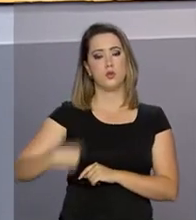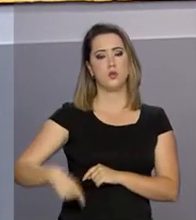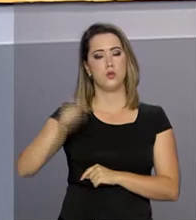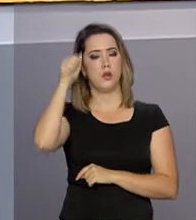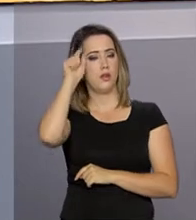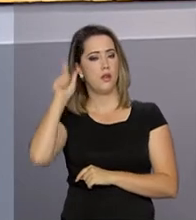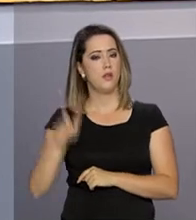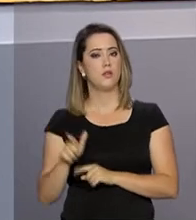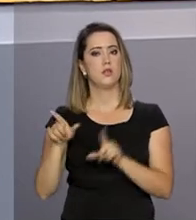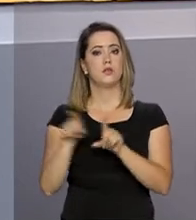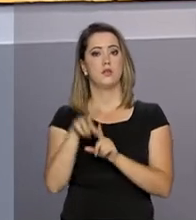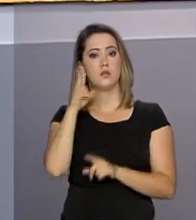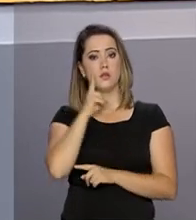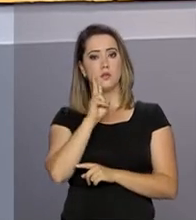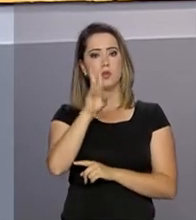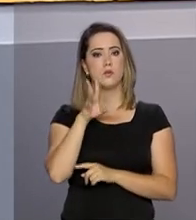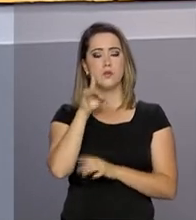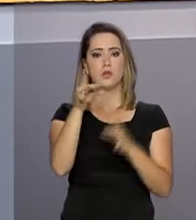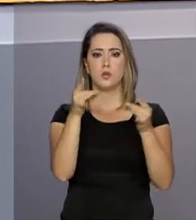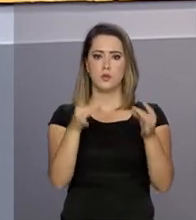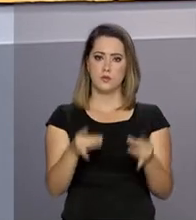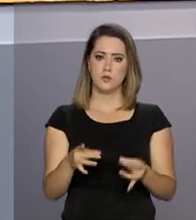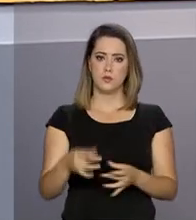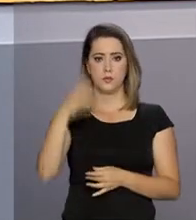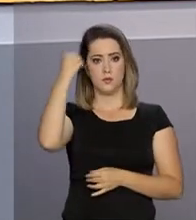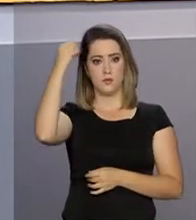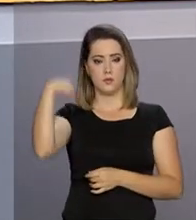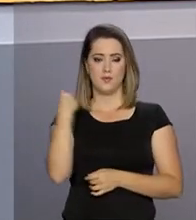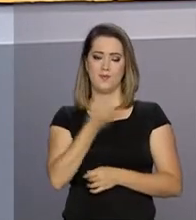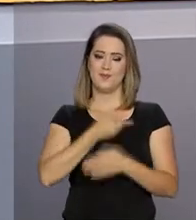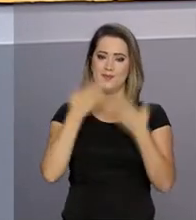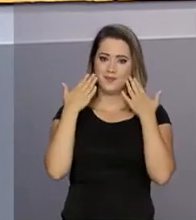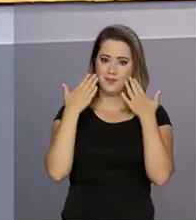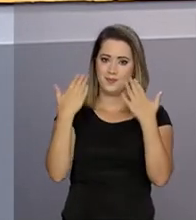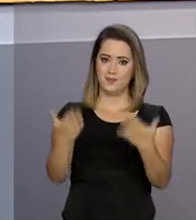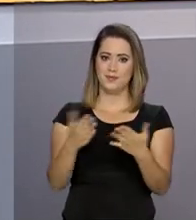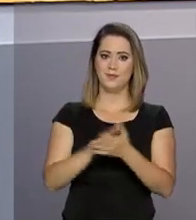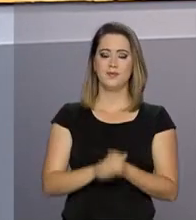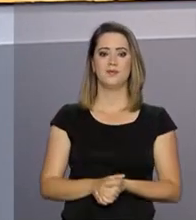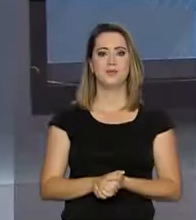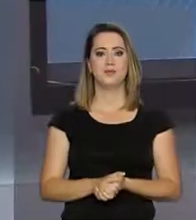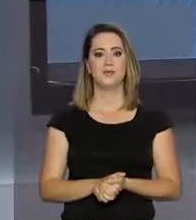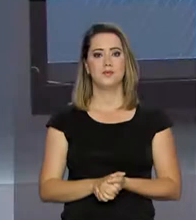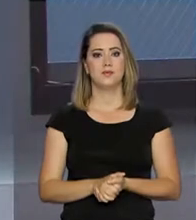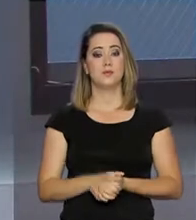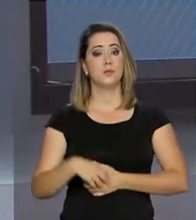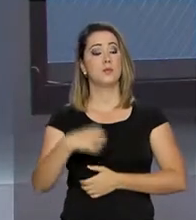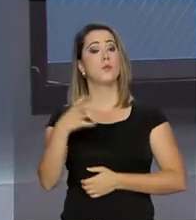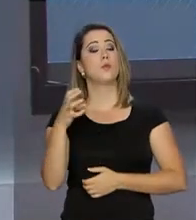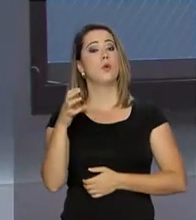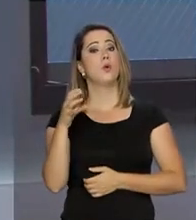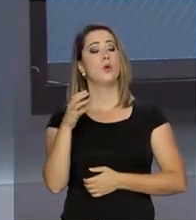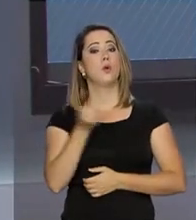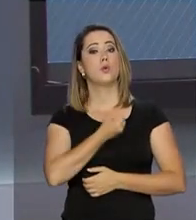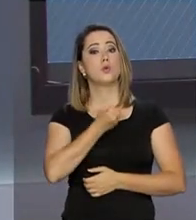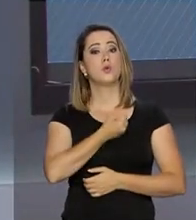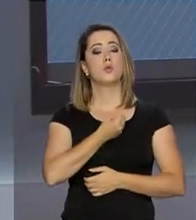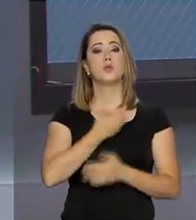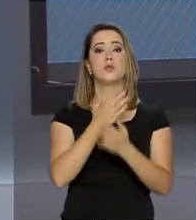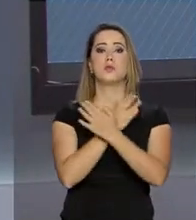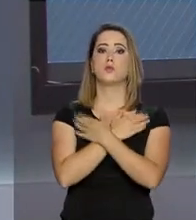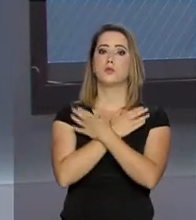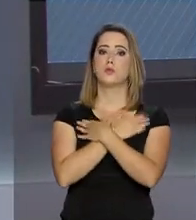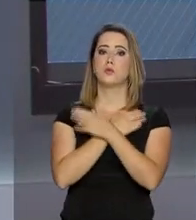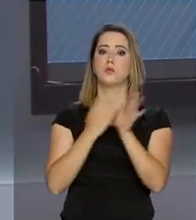do sul você pode acompanhar todos os detalhes dessa viagem durante a nossa programação os dados do desemprego